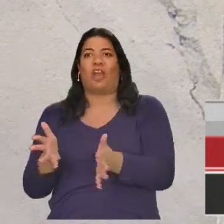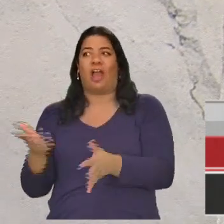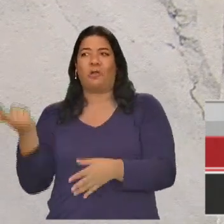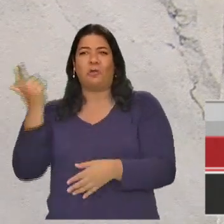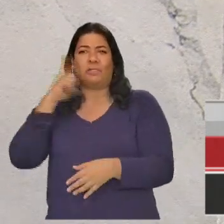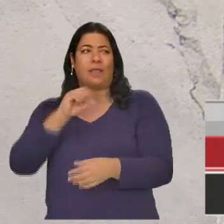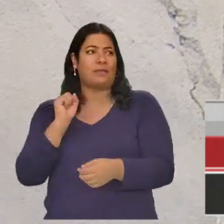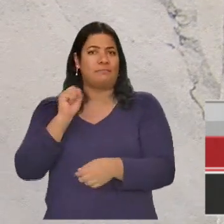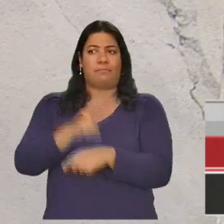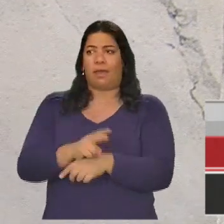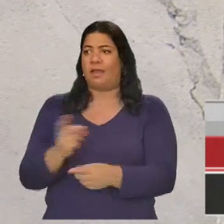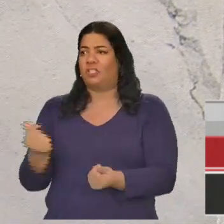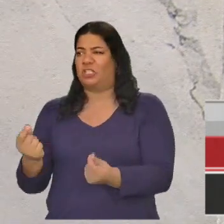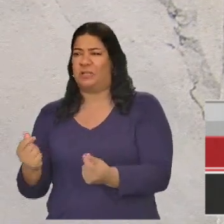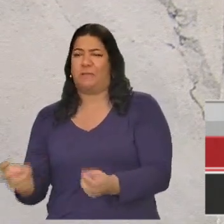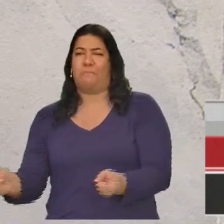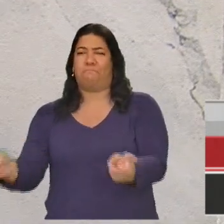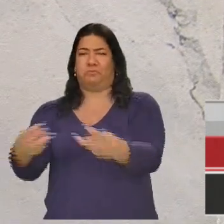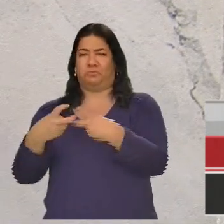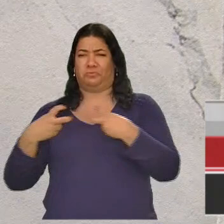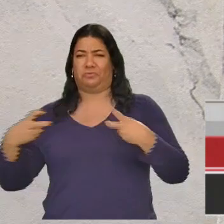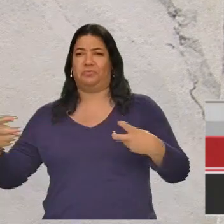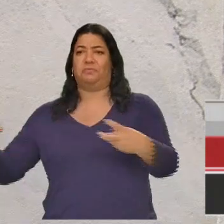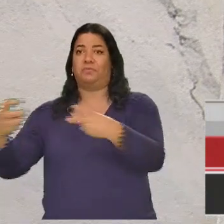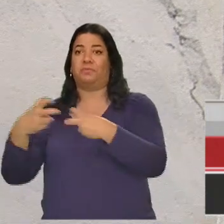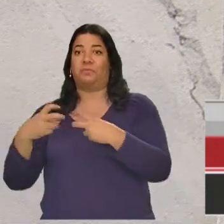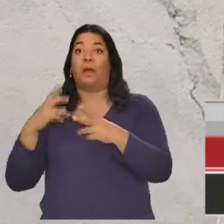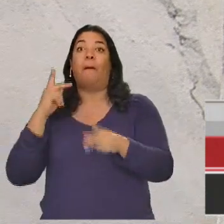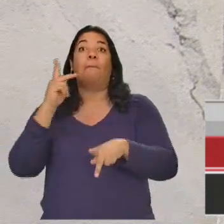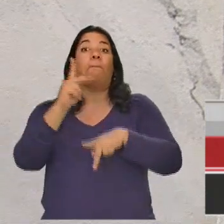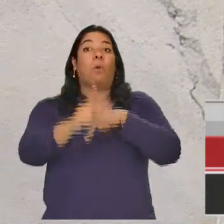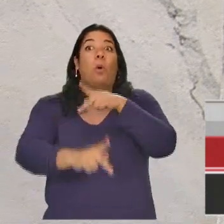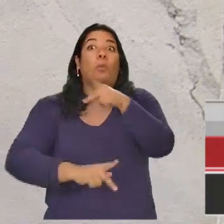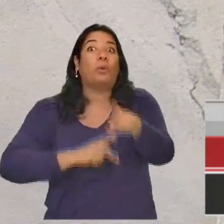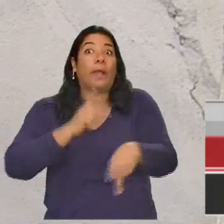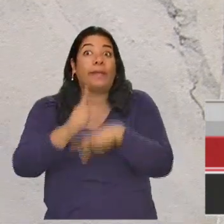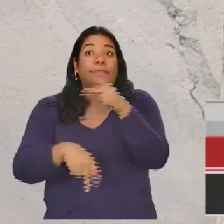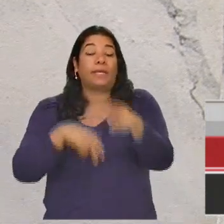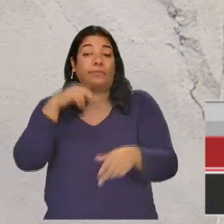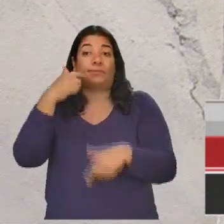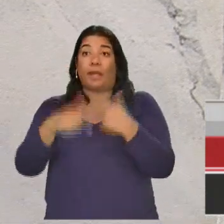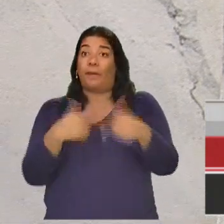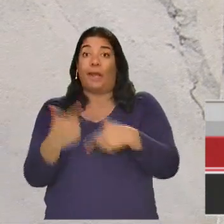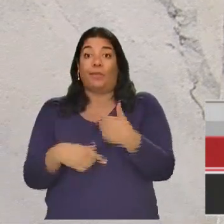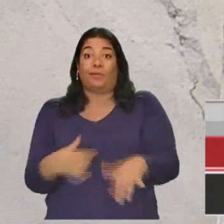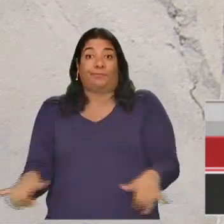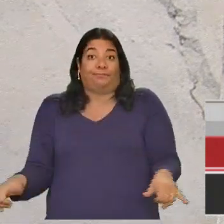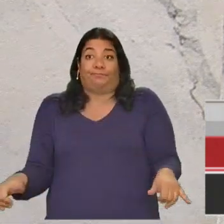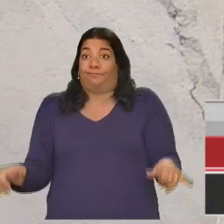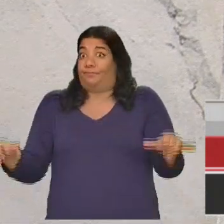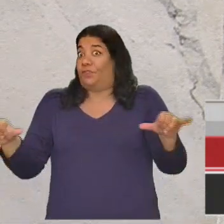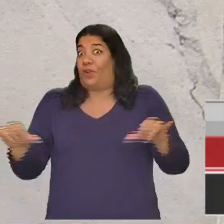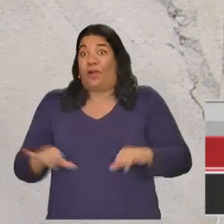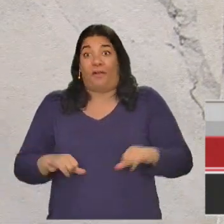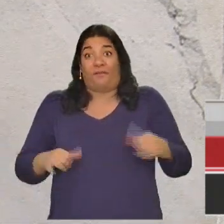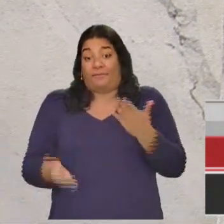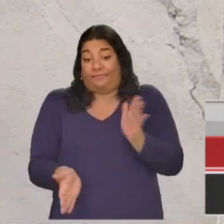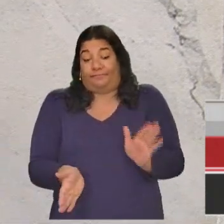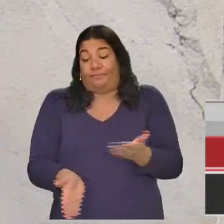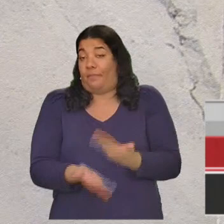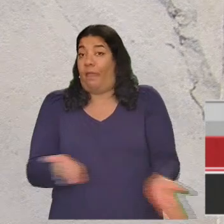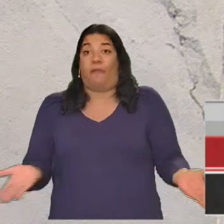muito dinheiro é muito dinheiro em cima dos trabalhadores sobretudo dos servidores e dão é um momento de